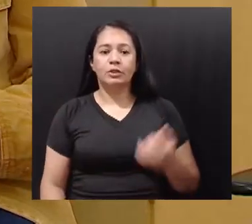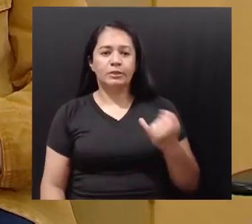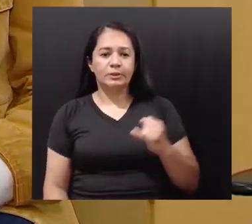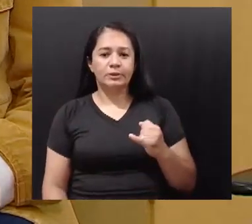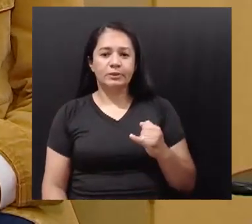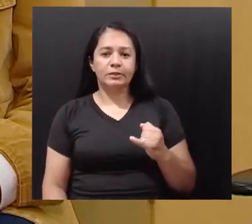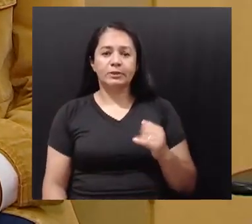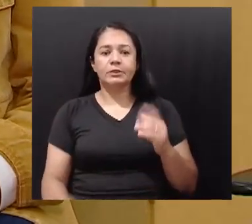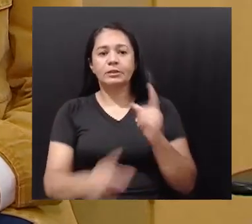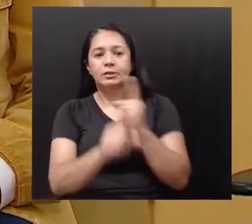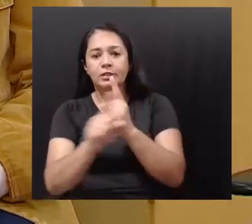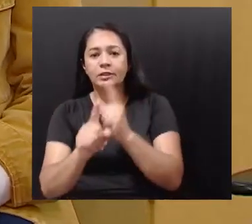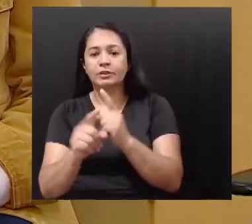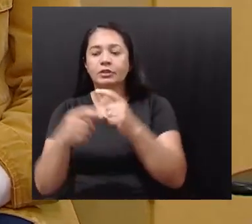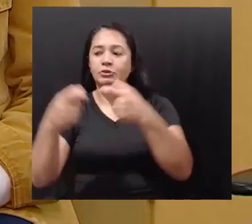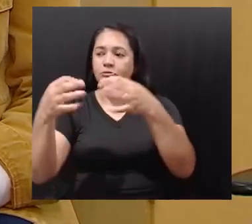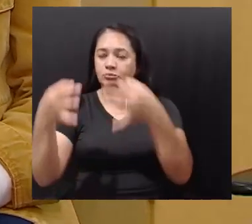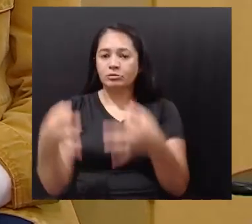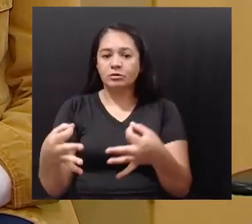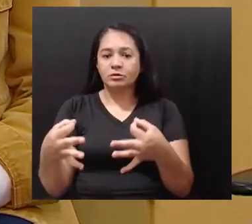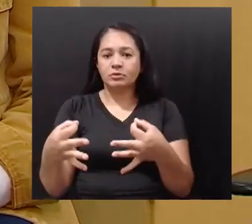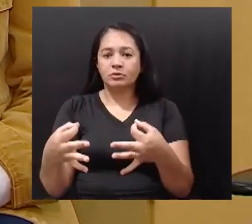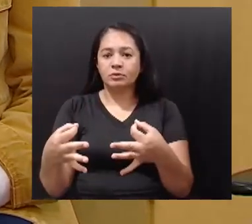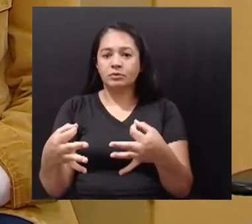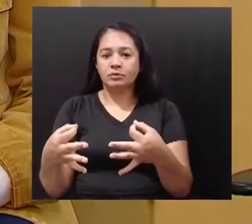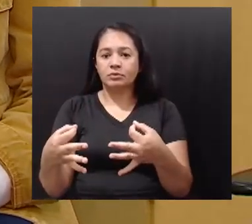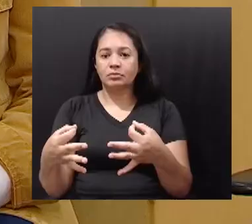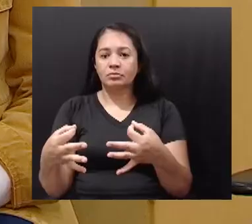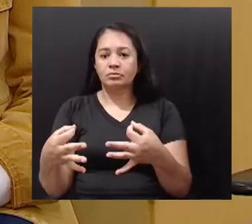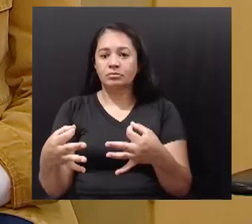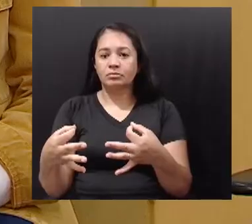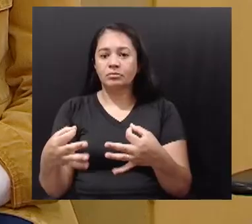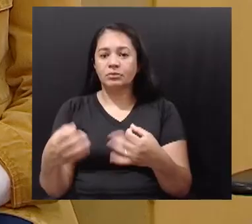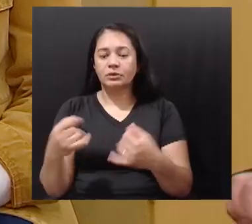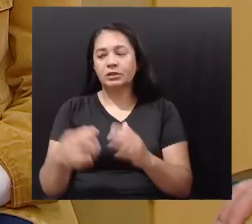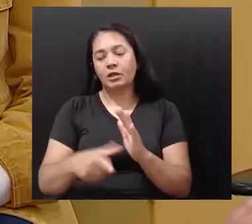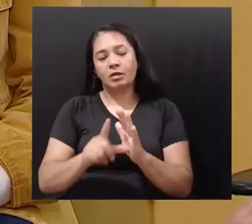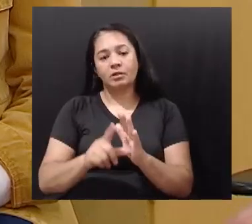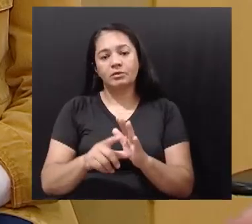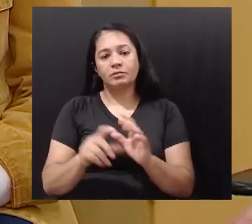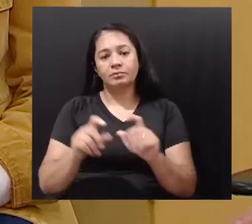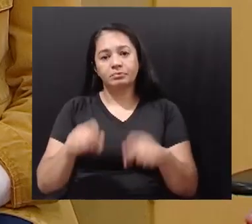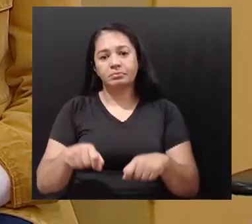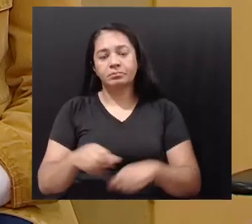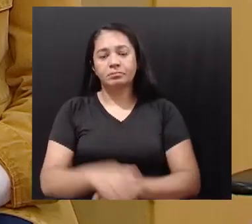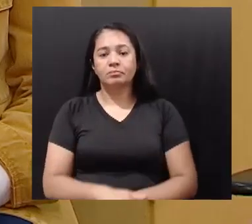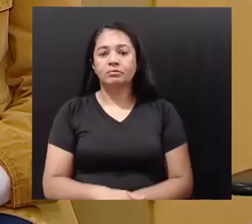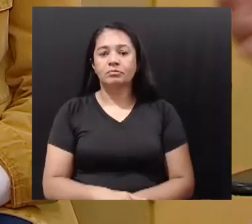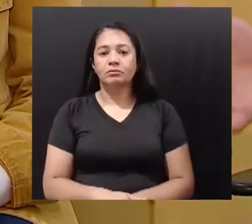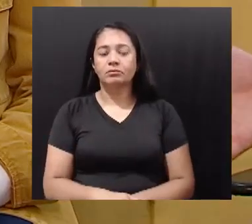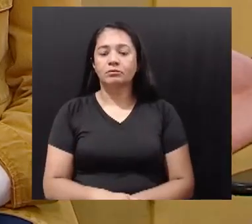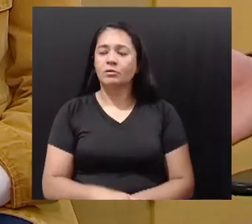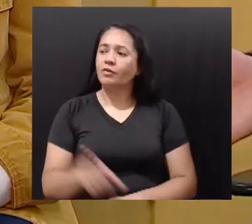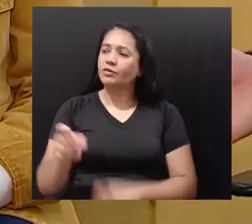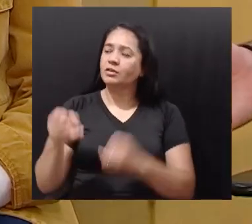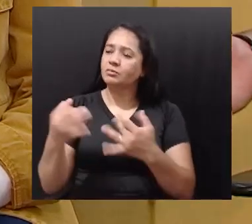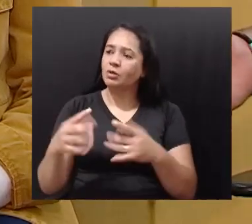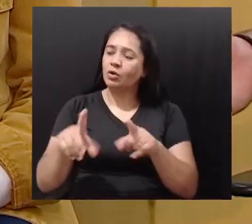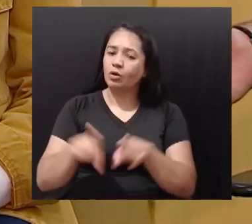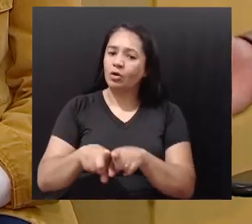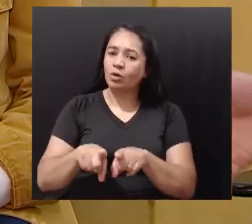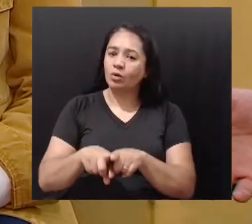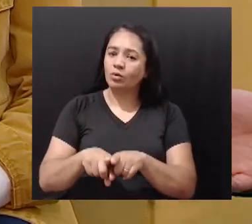o solicitado e fazer a remessa o quanto antes para o órgão de controle externo. E o Bruno, você falou também que além dessas